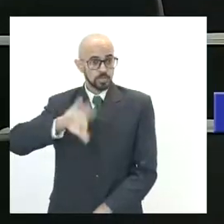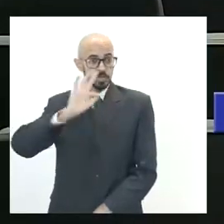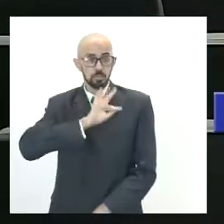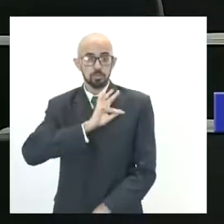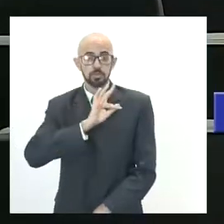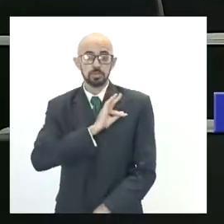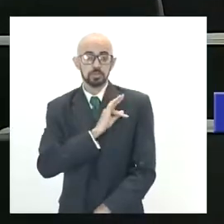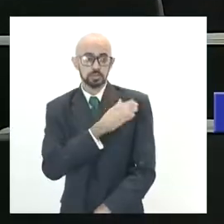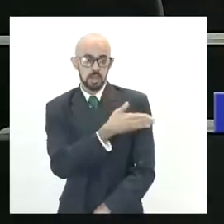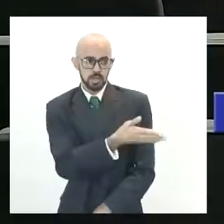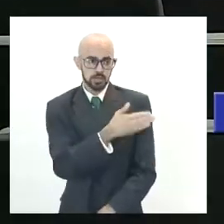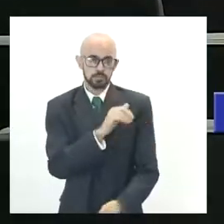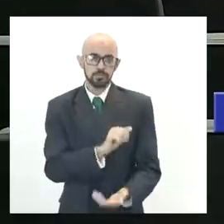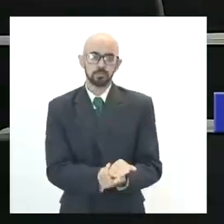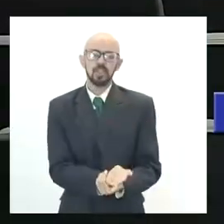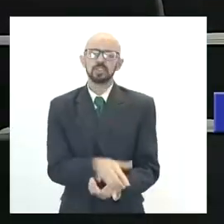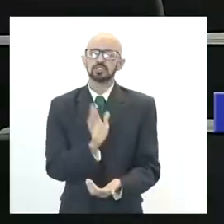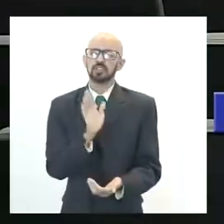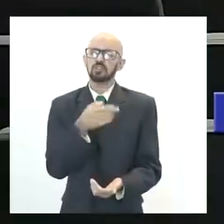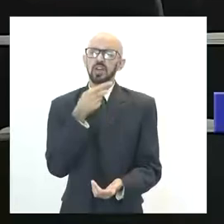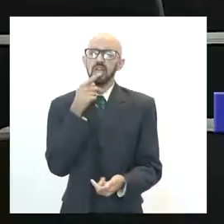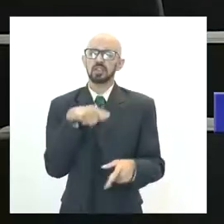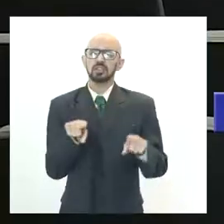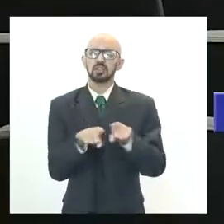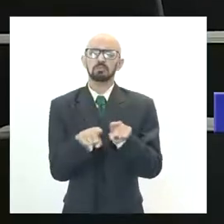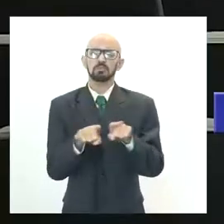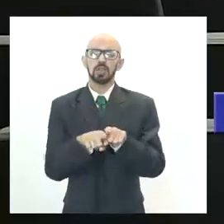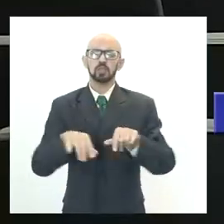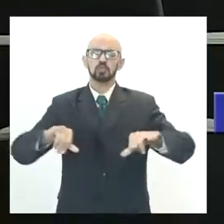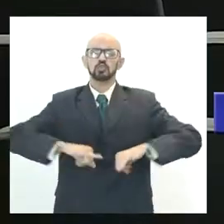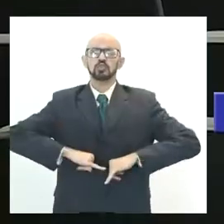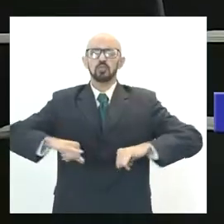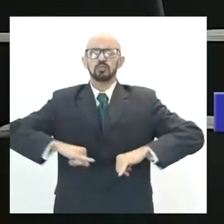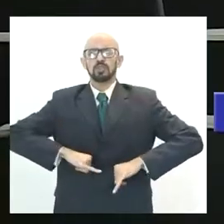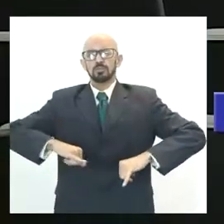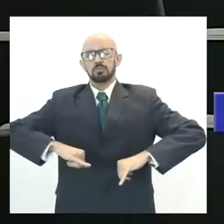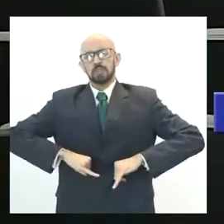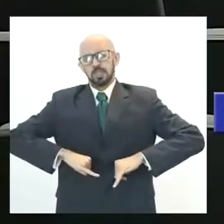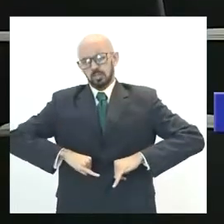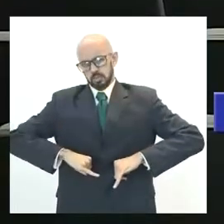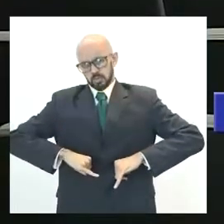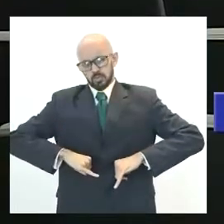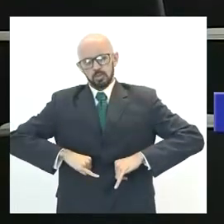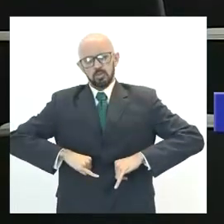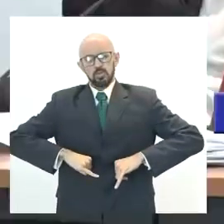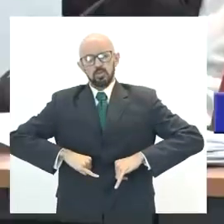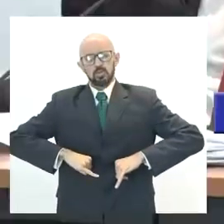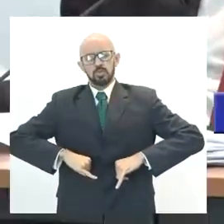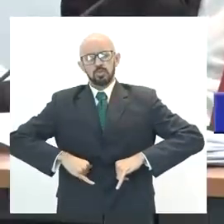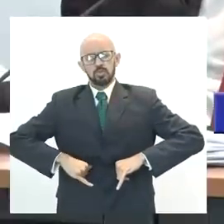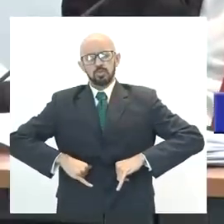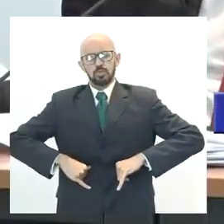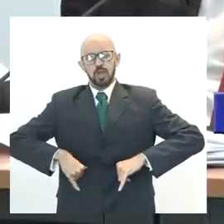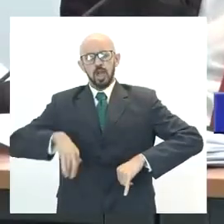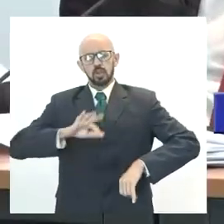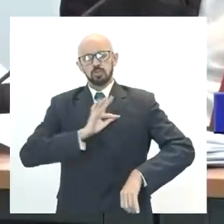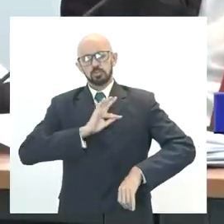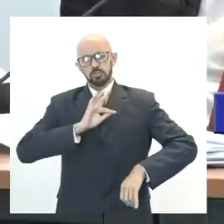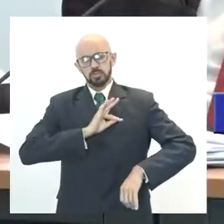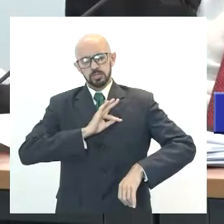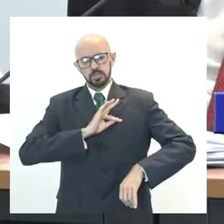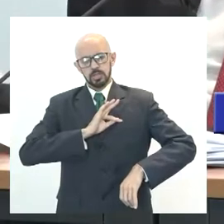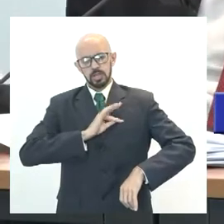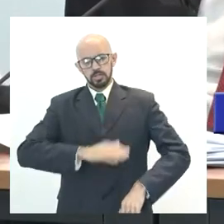militar já fiz registro aqui sobre o sofrimento adicional imposto aos policiais militares e Bombeiros